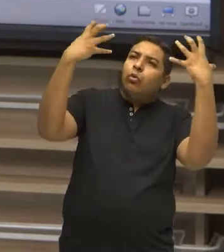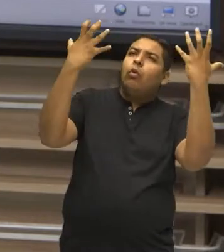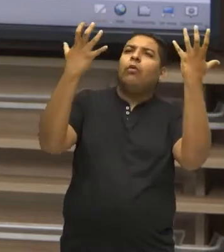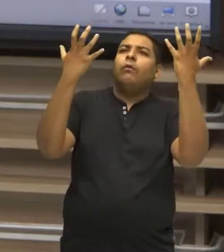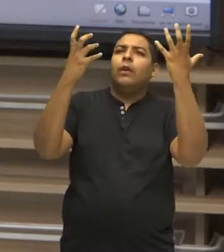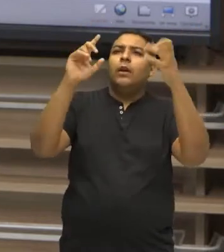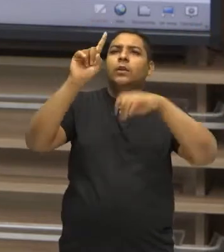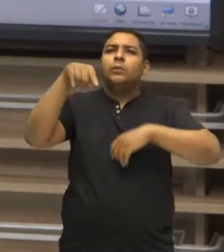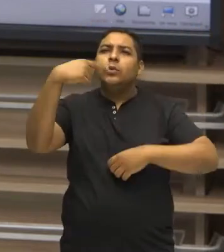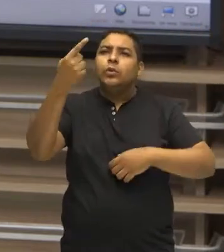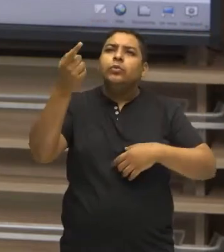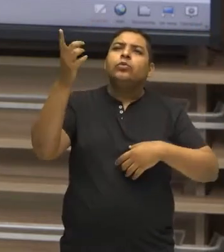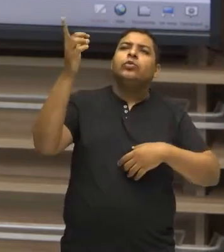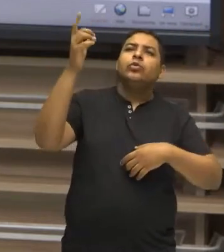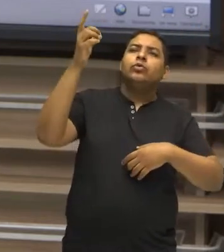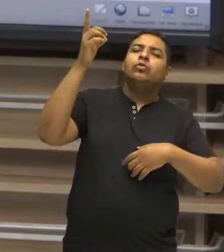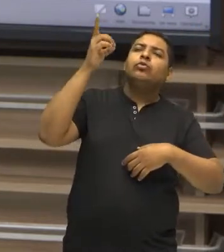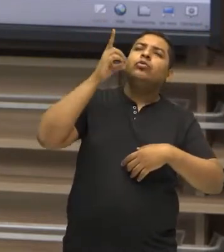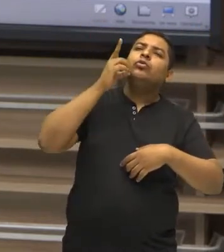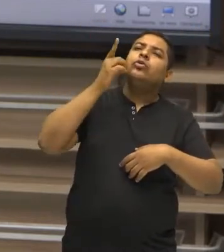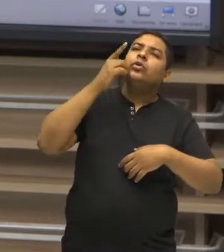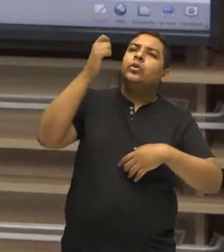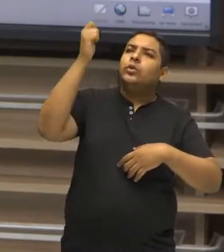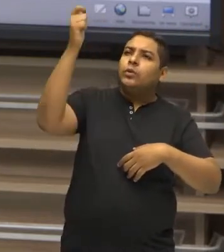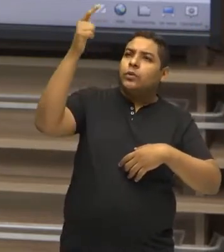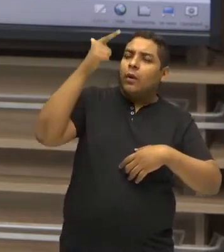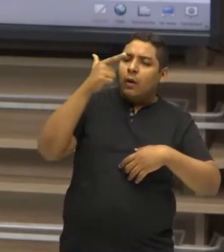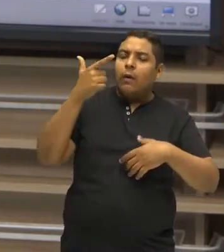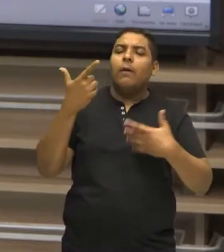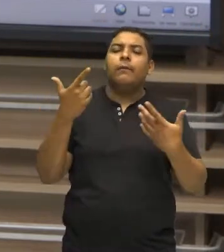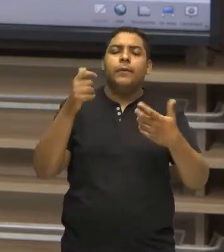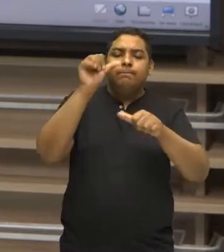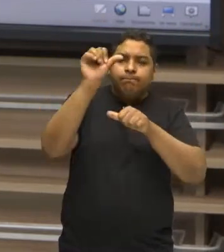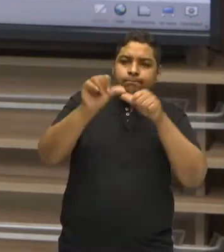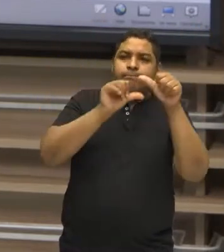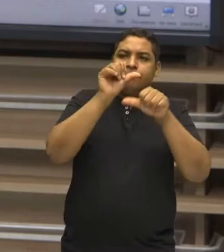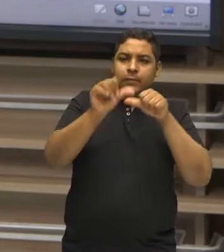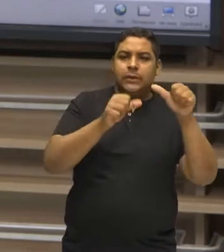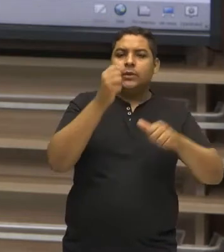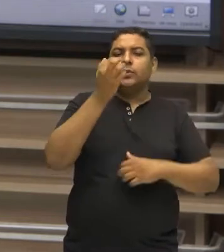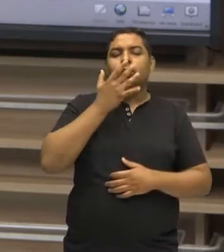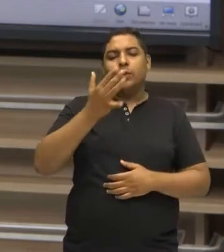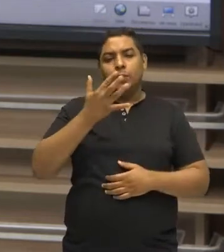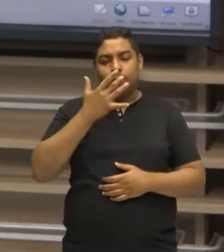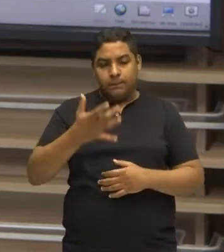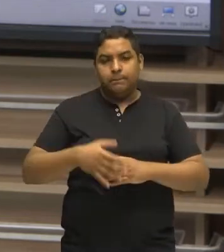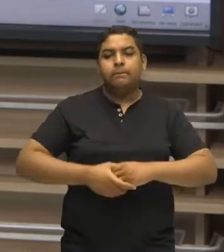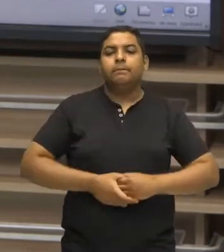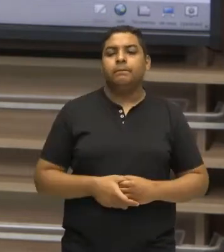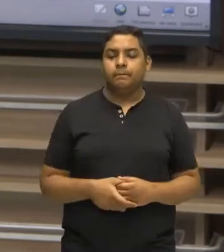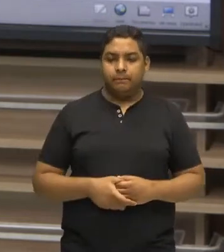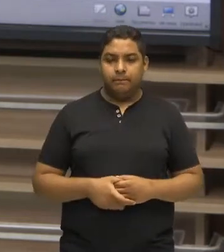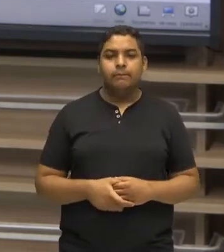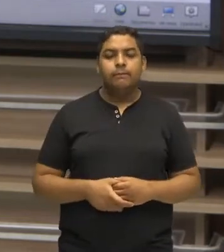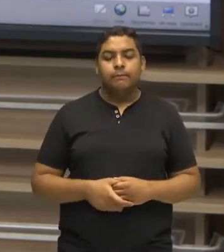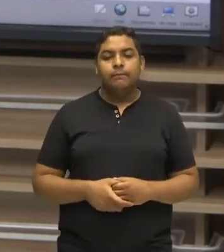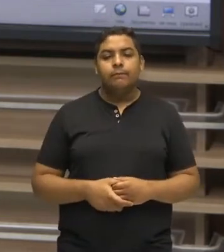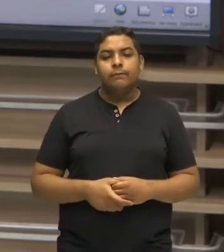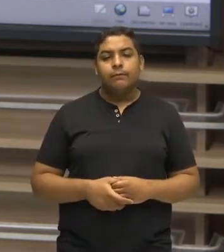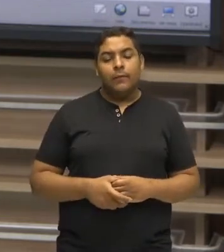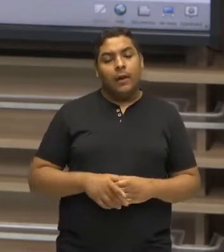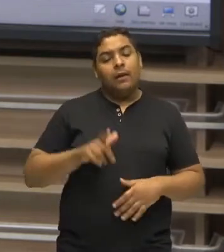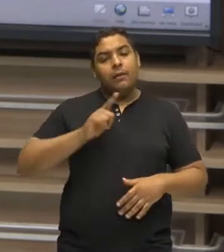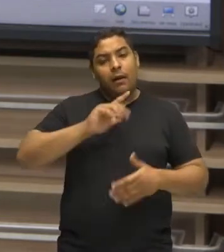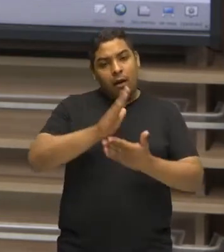mudando. E muitos artistas, antes de fazer uma produção artística,